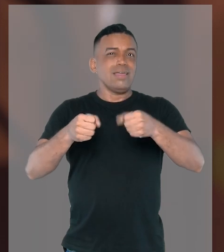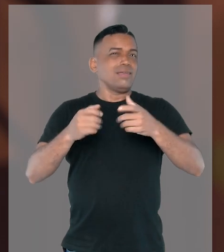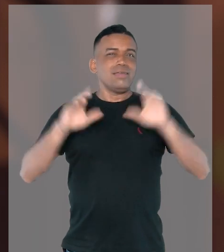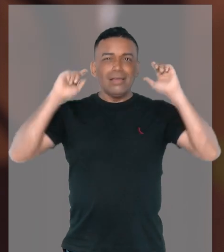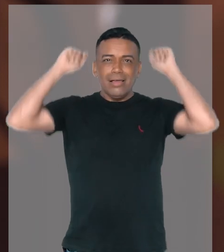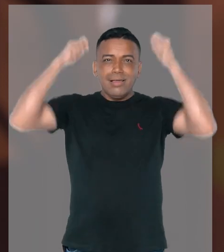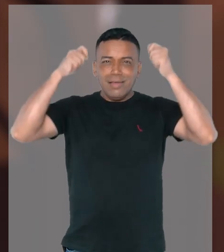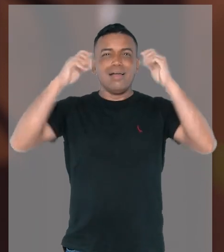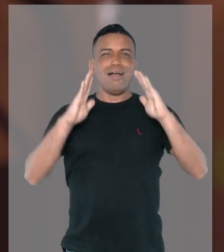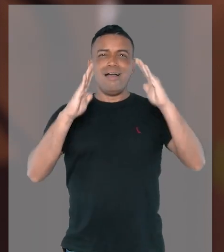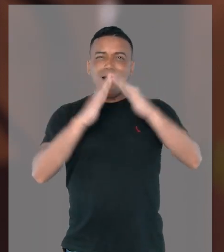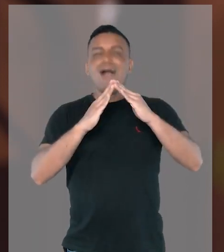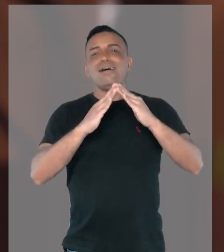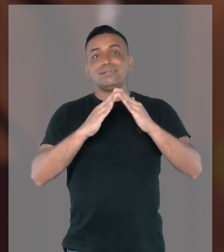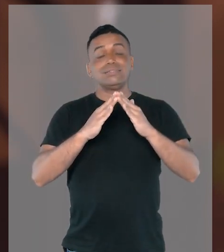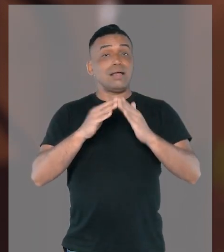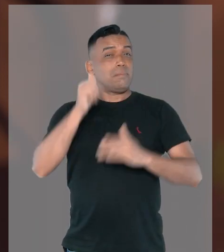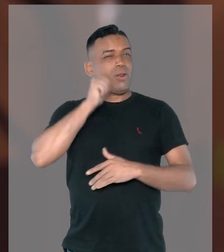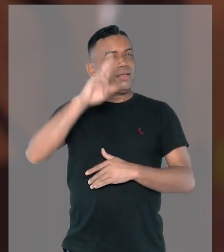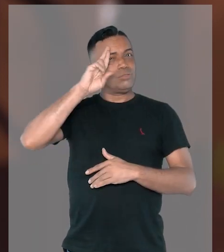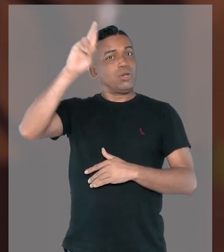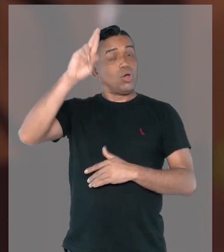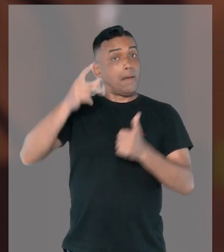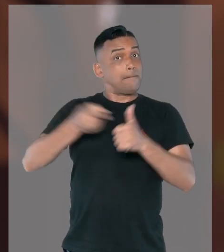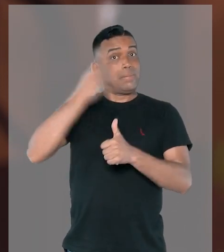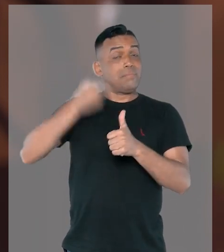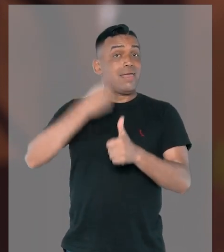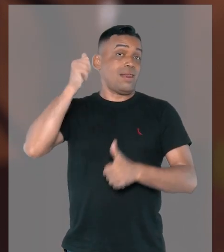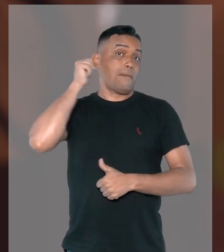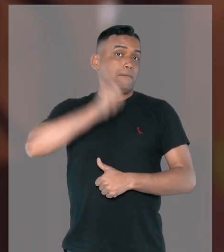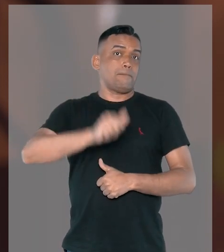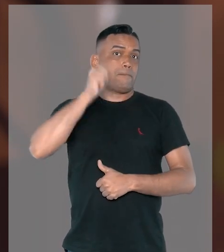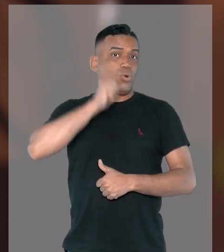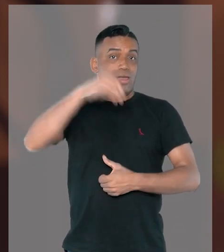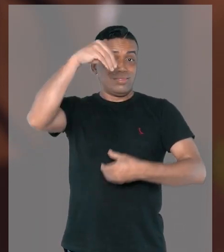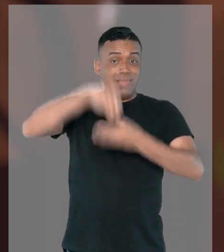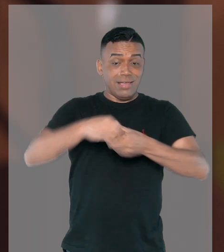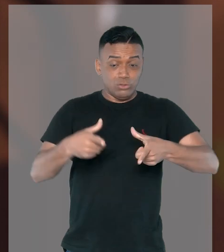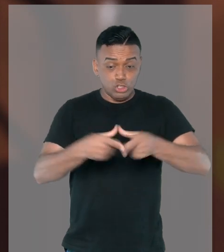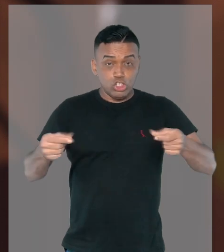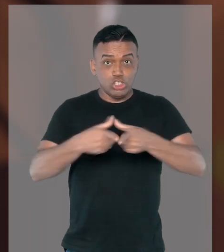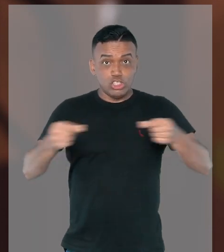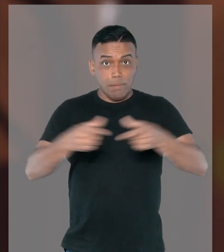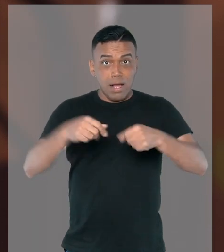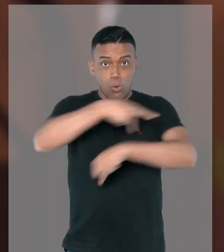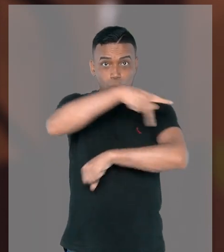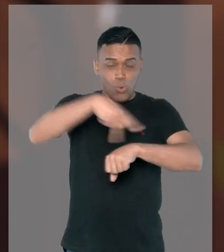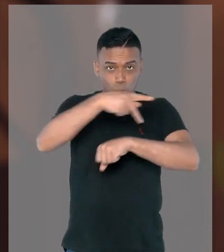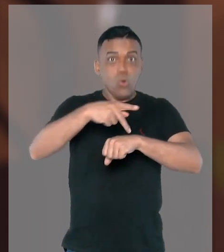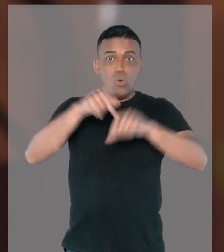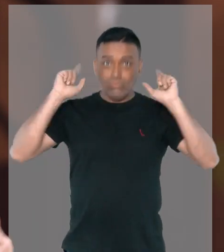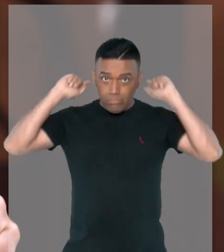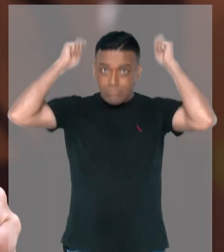japonês. A minha superiora foi primeiro, ela é a primeira mulher dentro do Japão e da ordem budista japonesa e